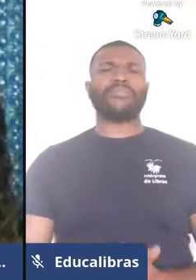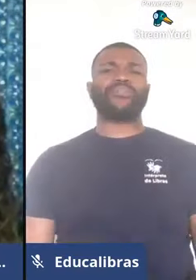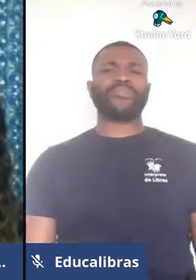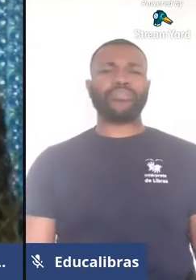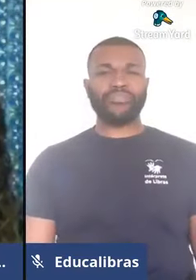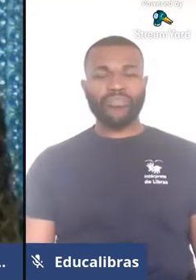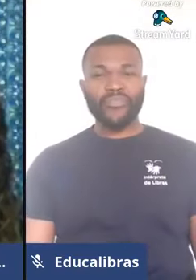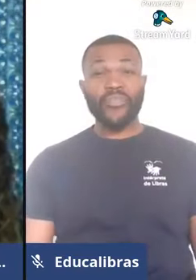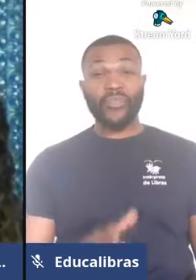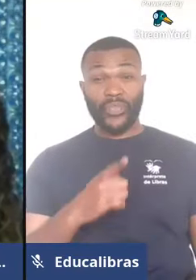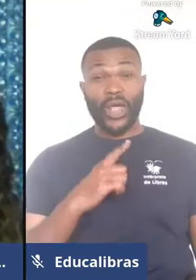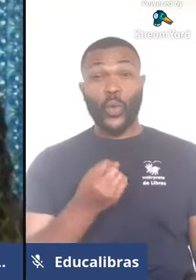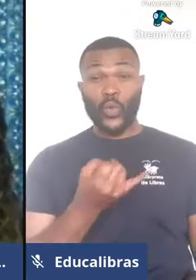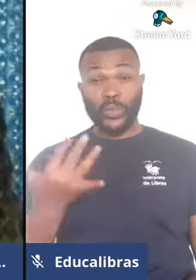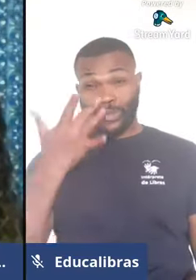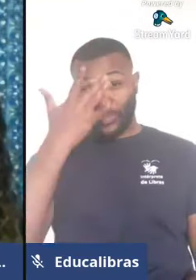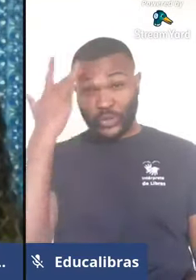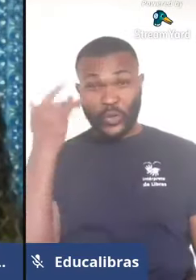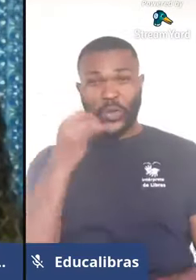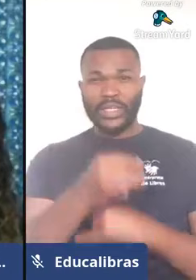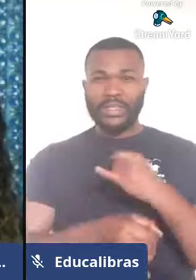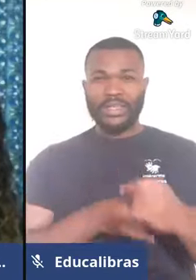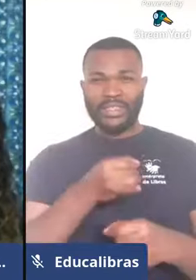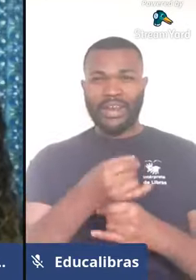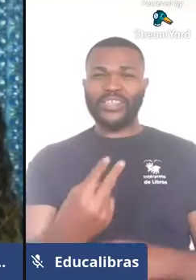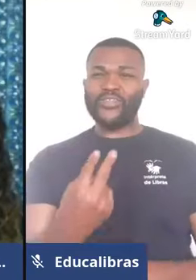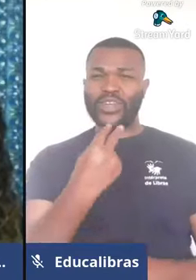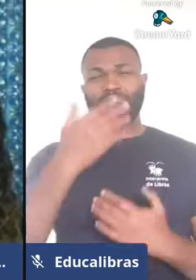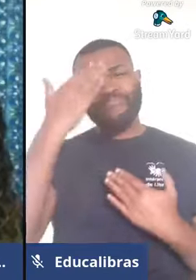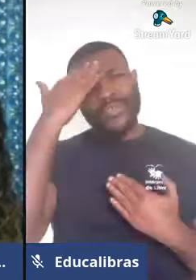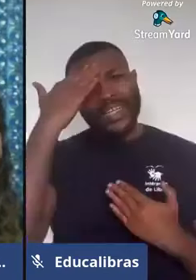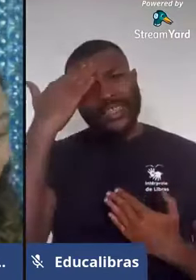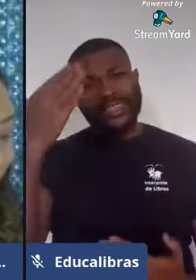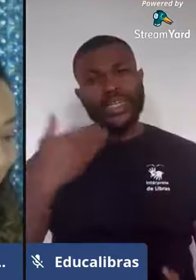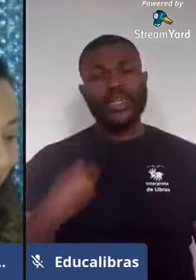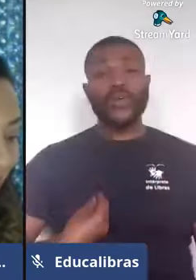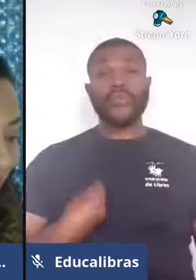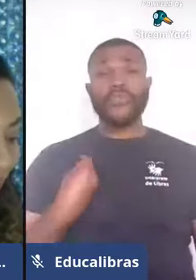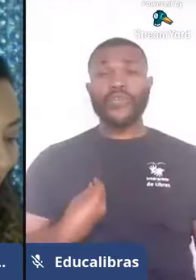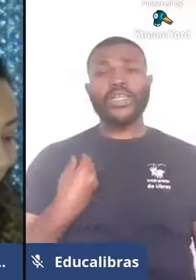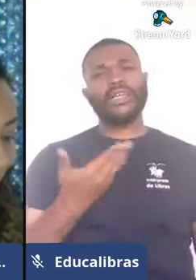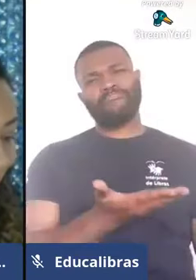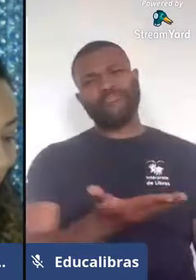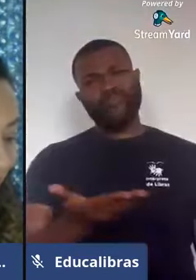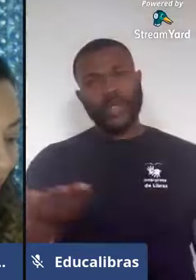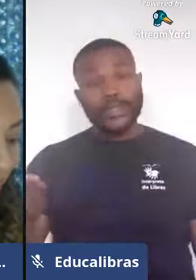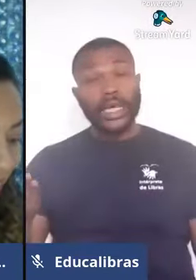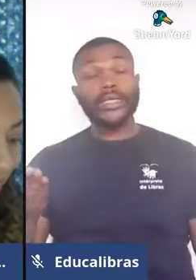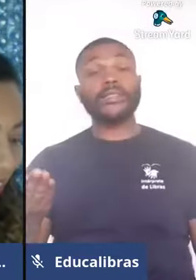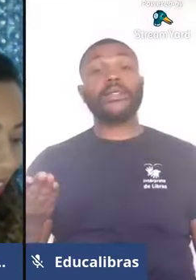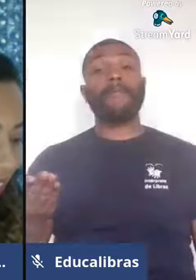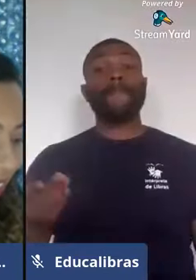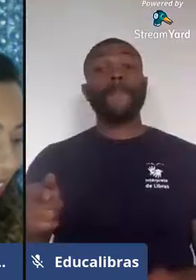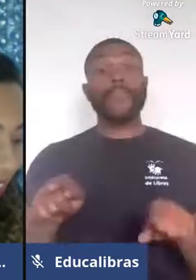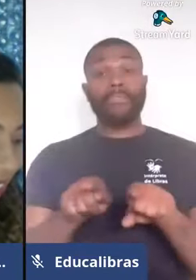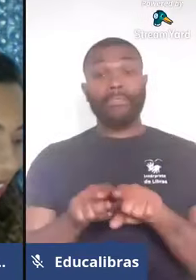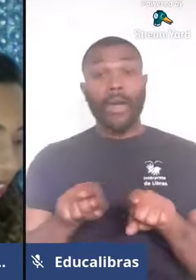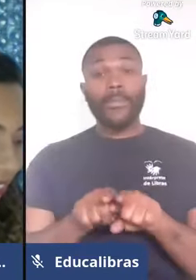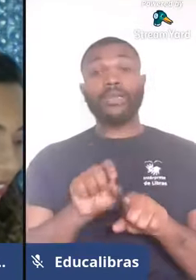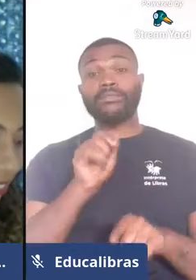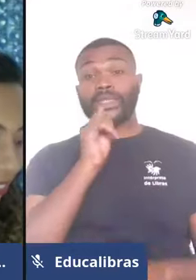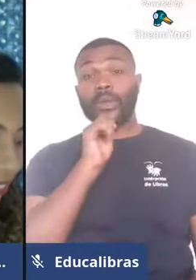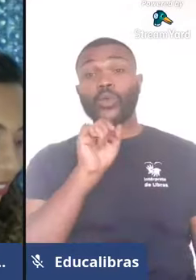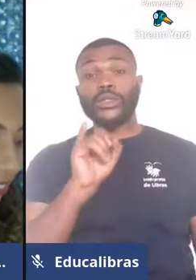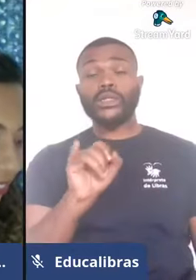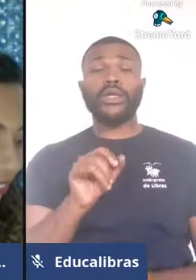aí conectadas. Queria agradecer a presença de todos. À medida que forem entrando perguntas ou